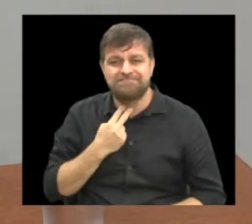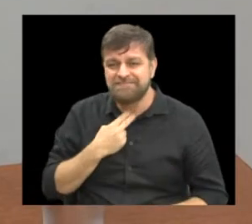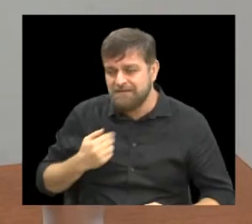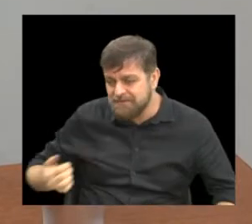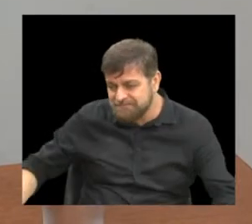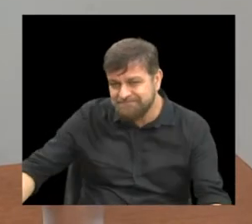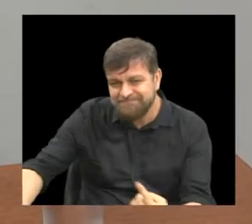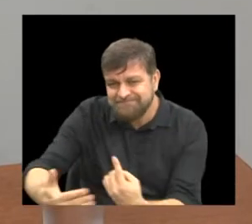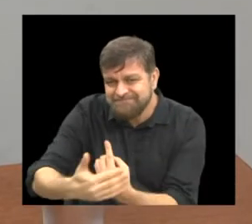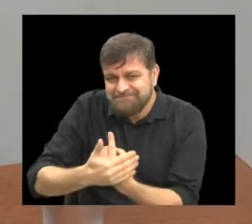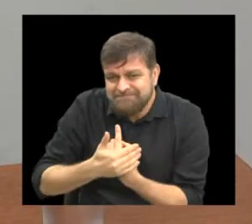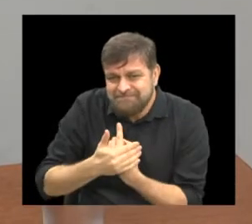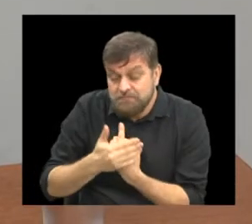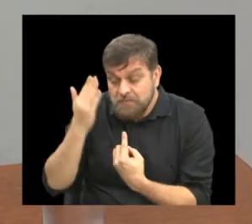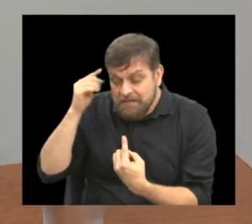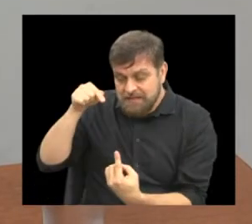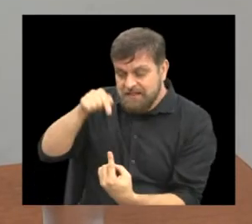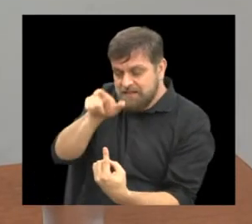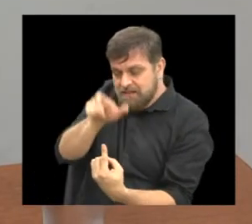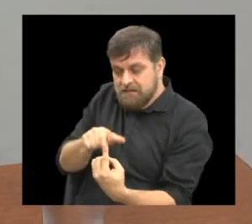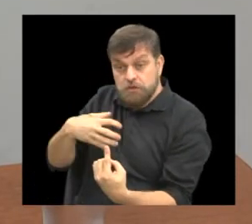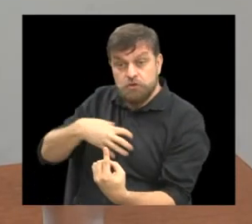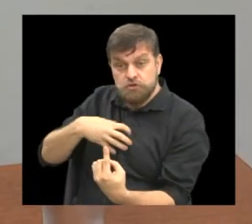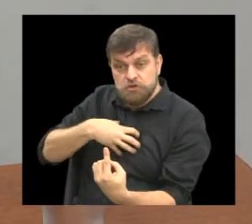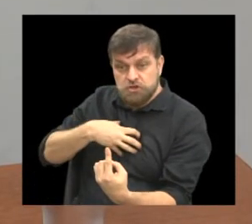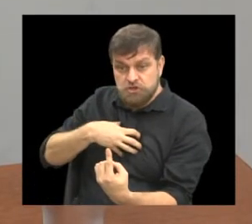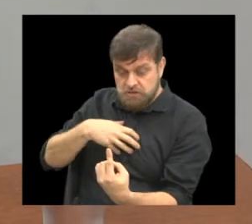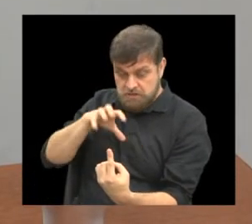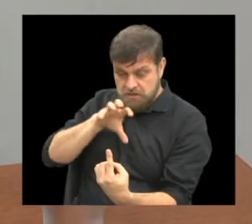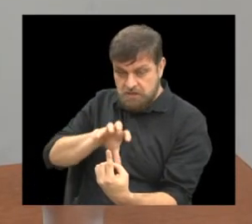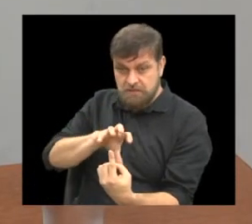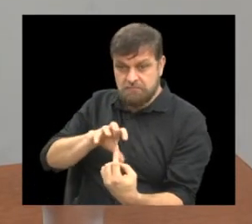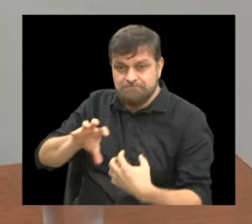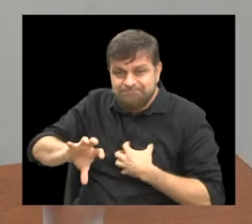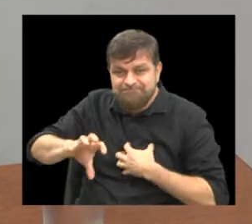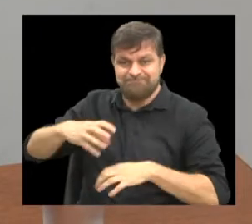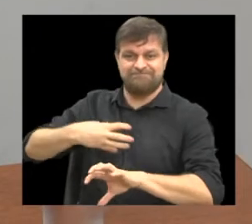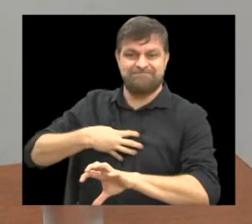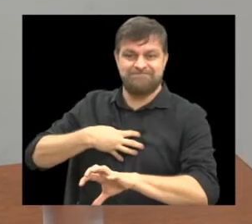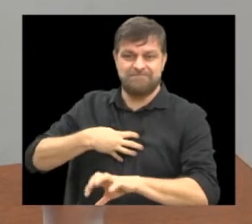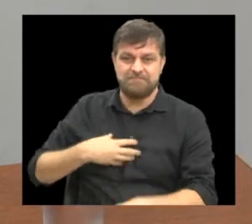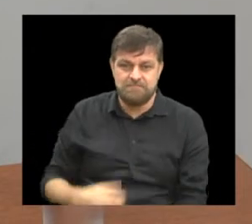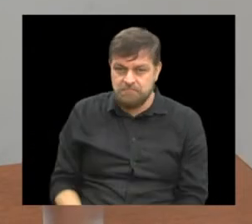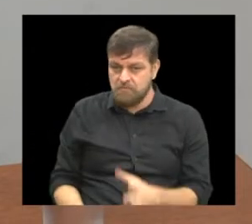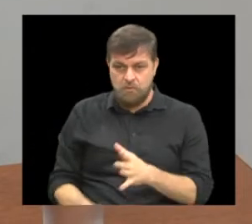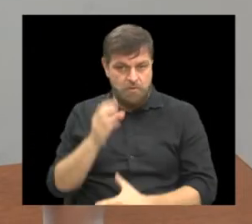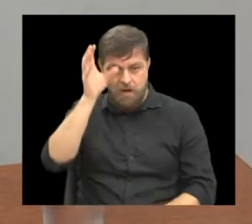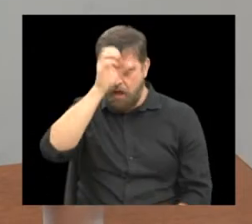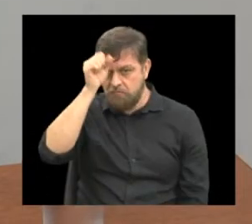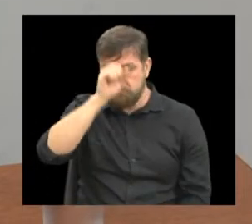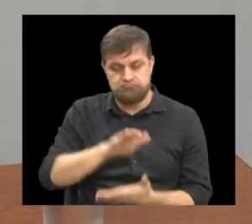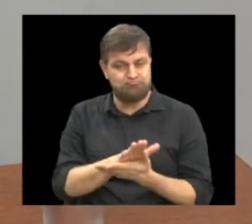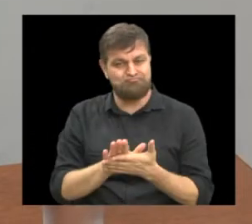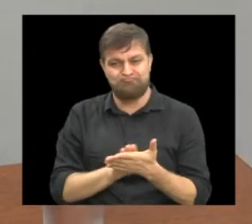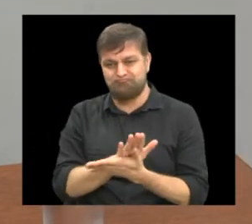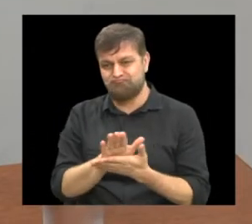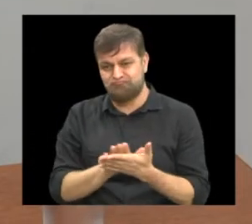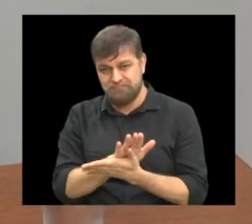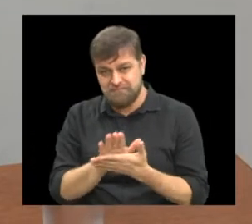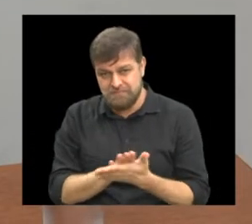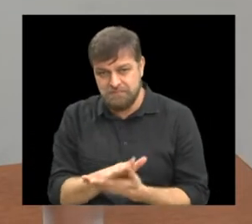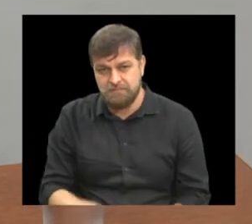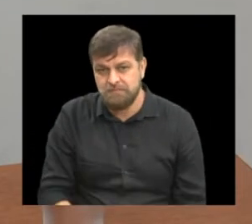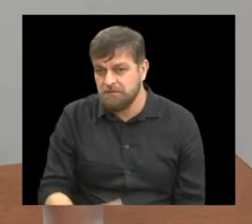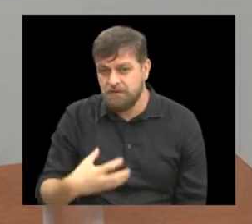abraçar e entender aquele ser humano de uma maneira diferente, a coisa não sai e o aprendizado também não. Né? Então,